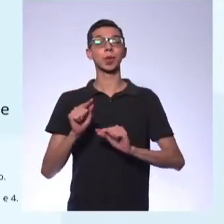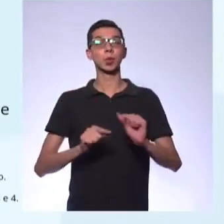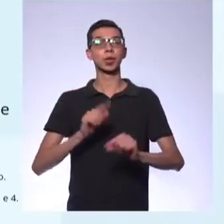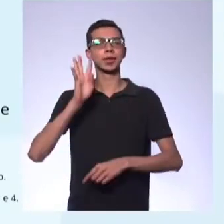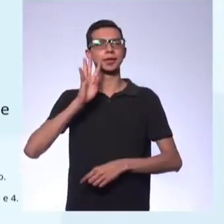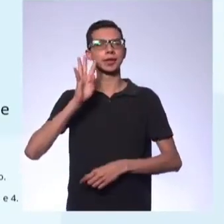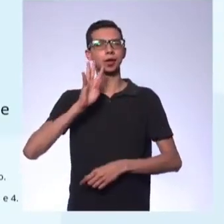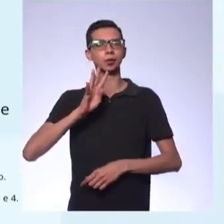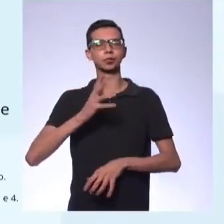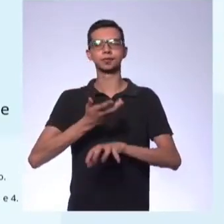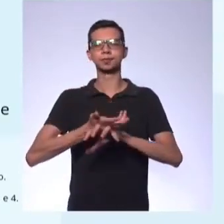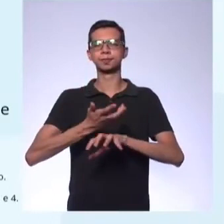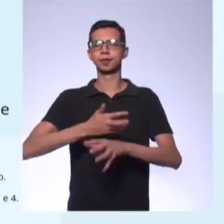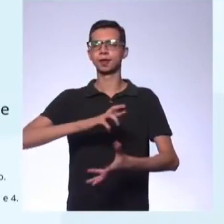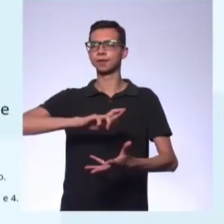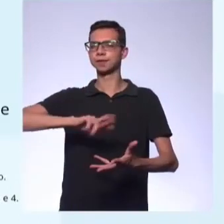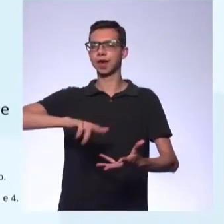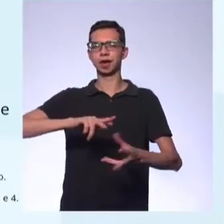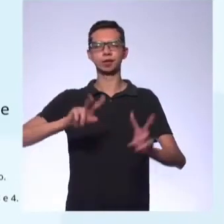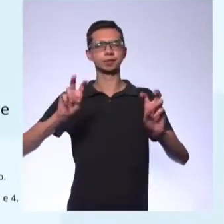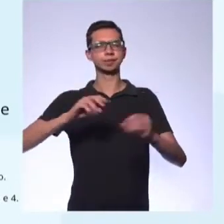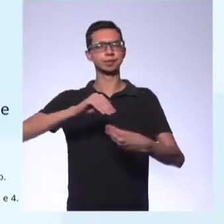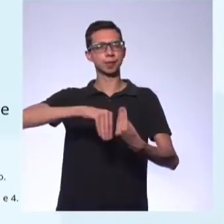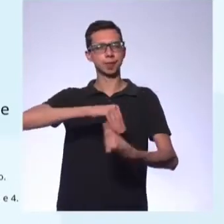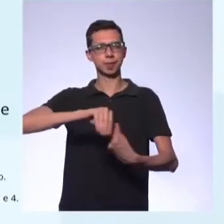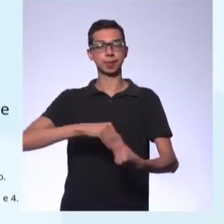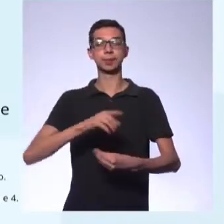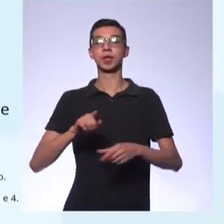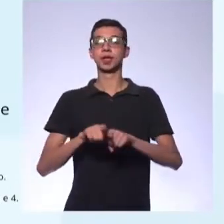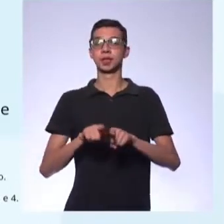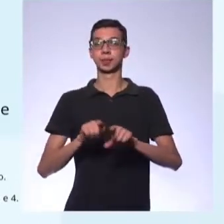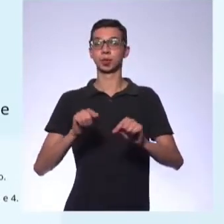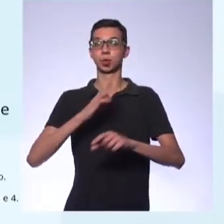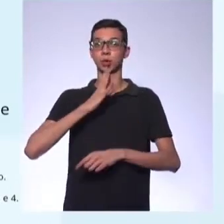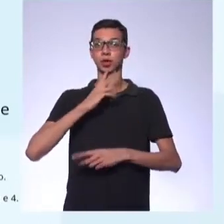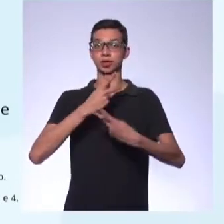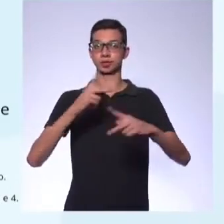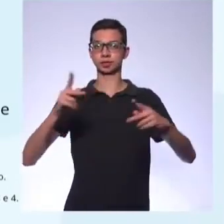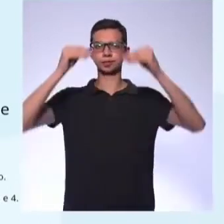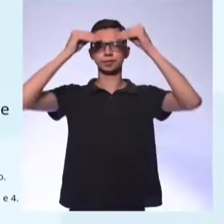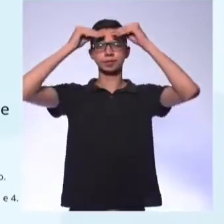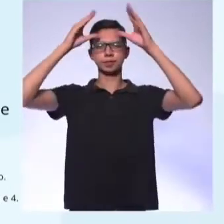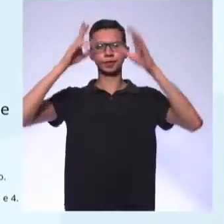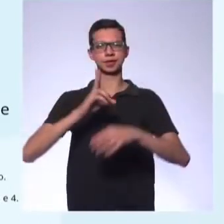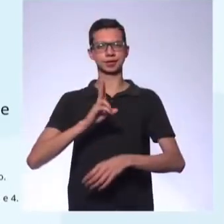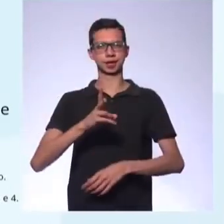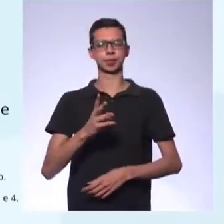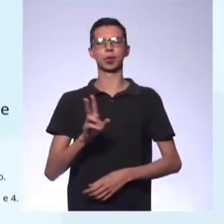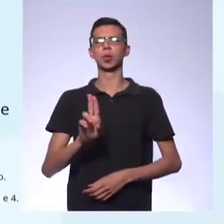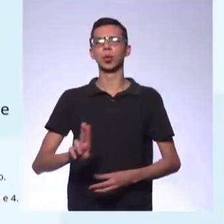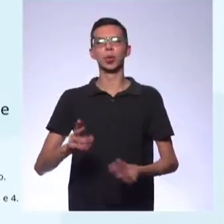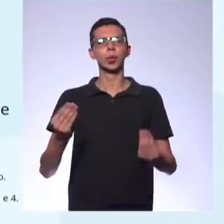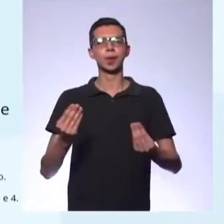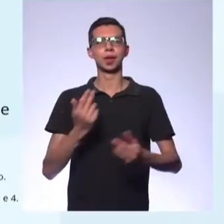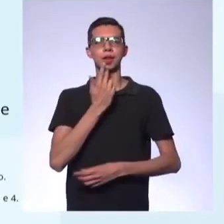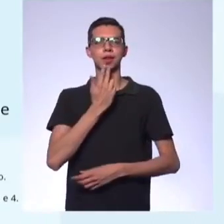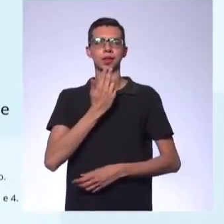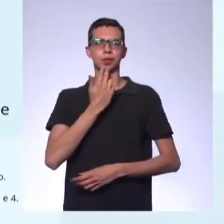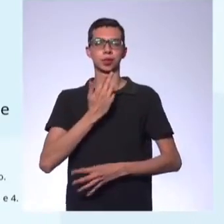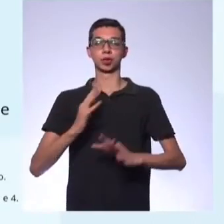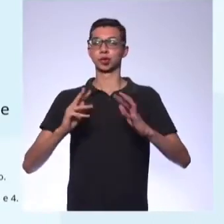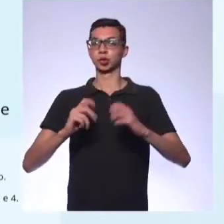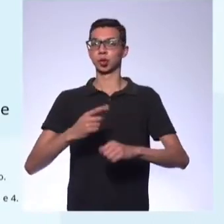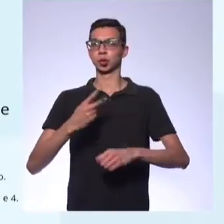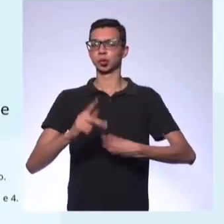interdisciplinaridade. Interaja com os elementos, ampliando seus conhecimentos. Usar a língua para afiar todo o seu